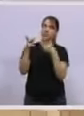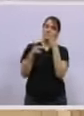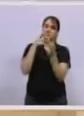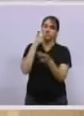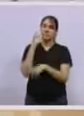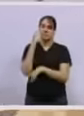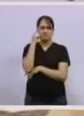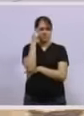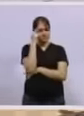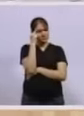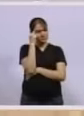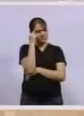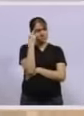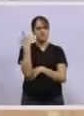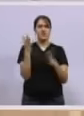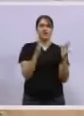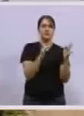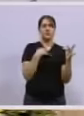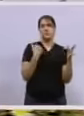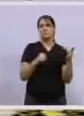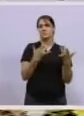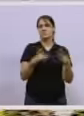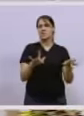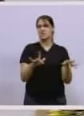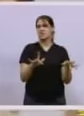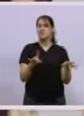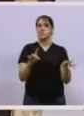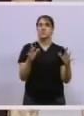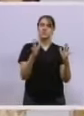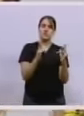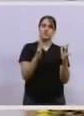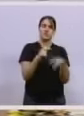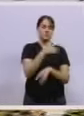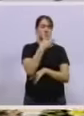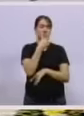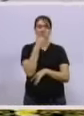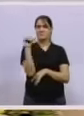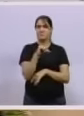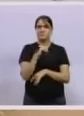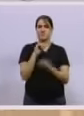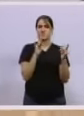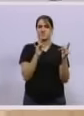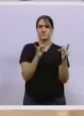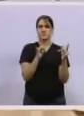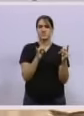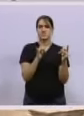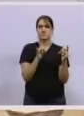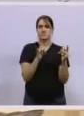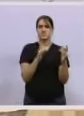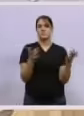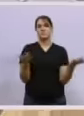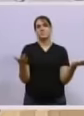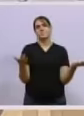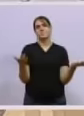Bom, tem que terminar esse namoro, gente, não dou conta, mas... Esse ordinário não vale nada, mas não dou conta de cara, vou ter que passar pelo